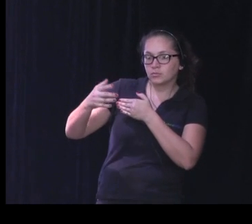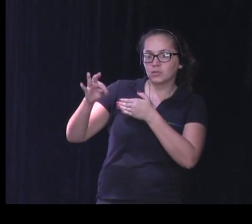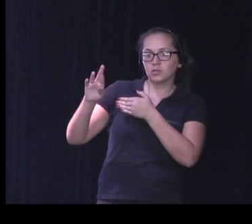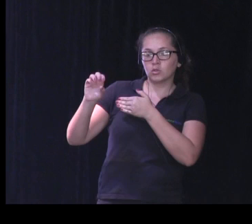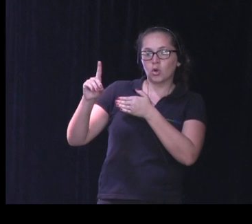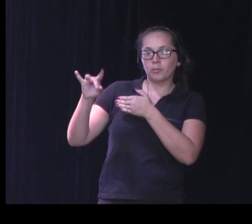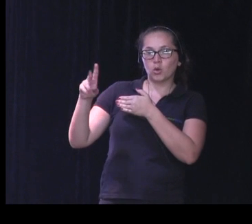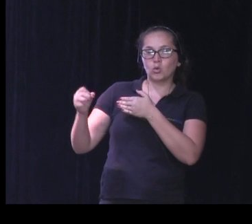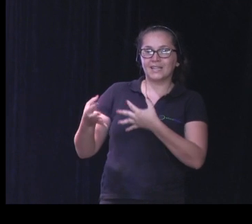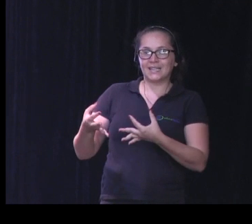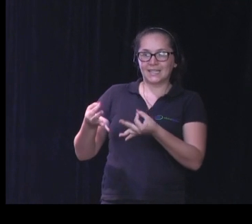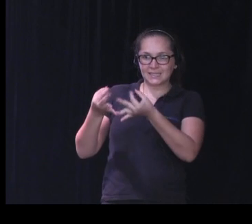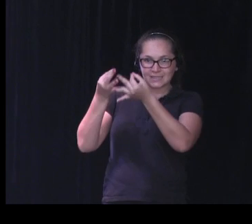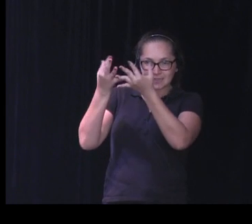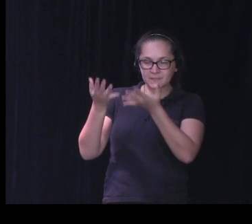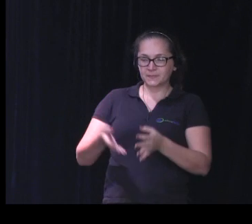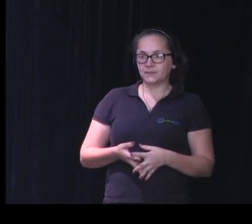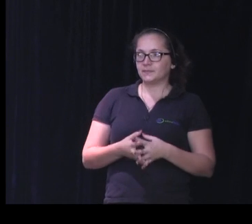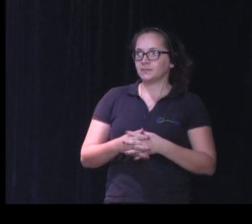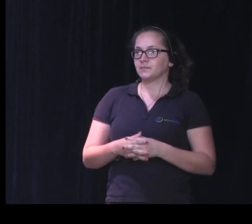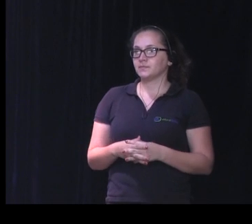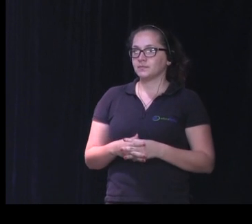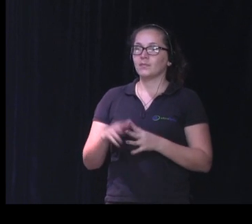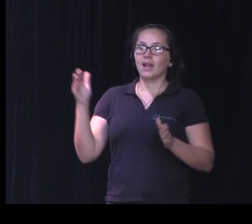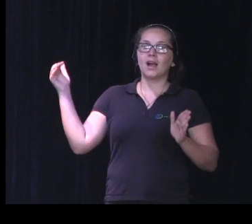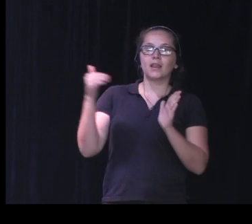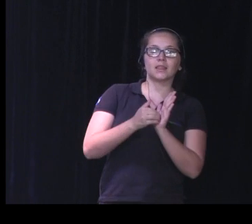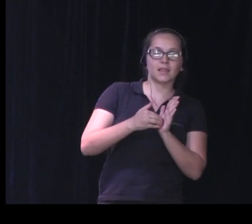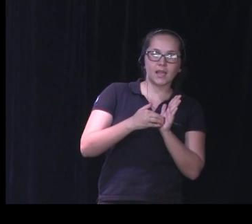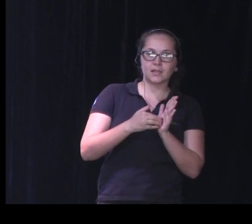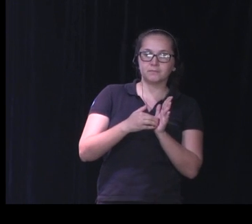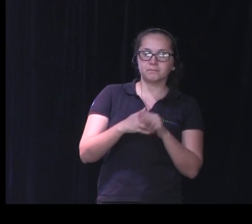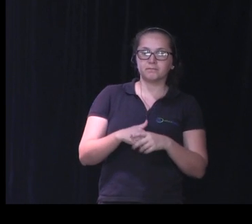temos desde o Trópico de Câncer